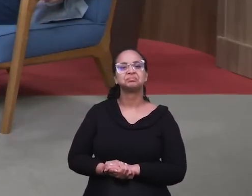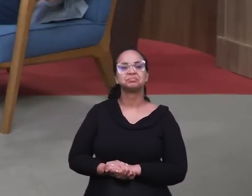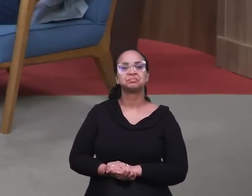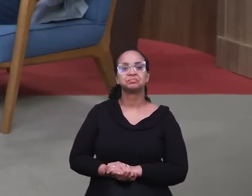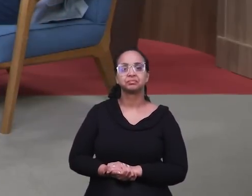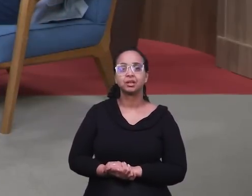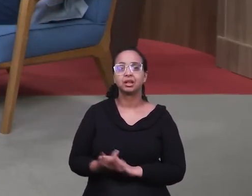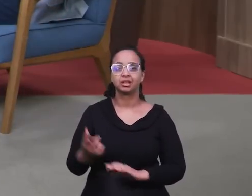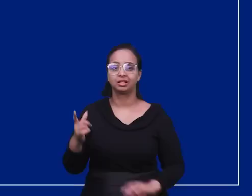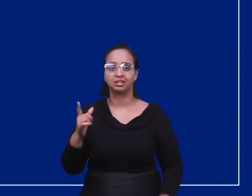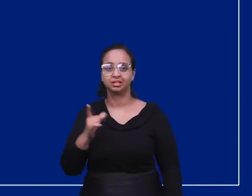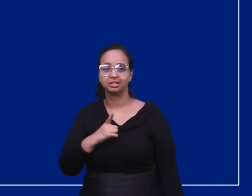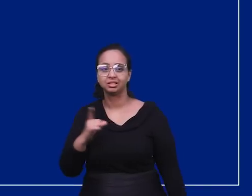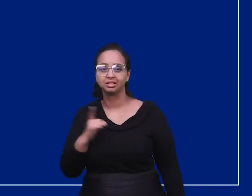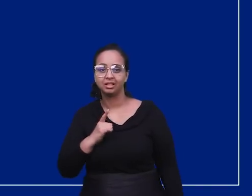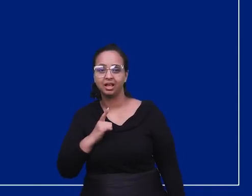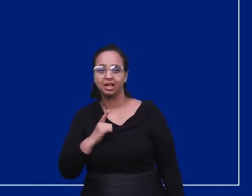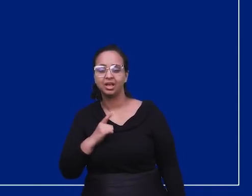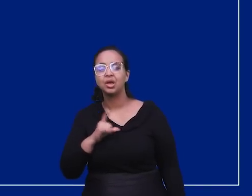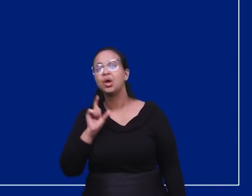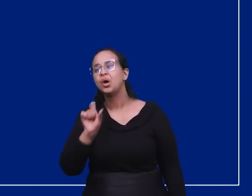Filipenses 2,8 diz assim: e